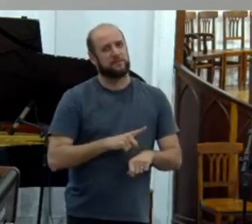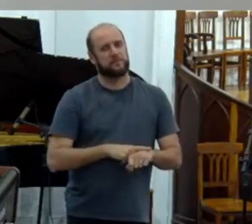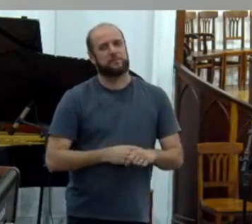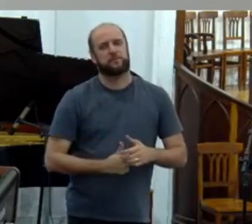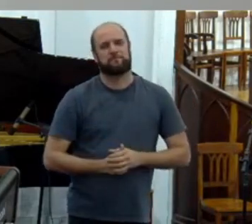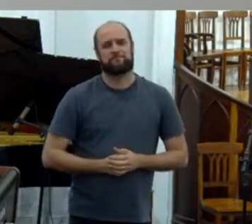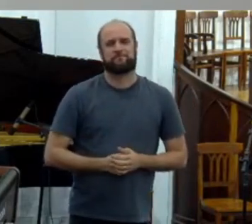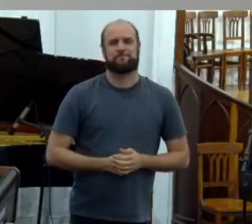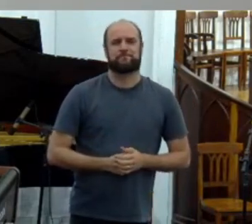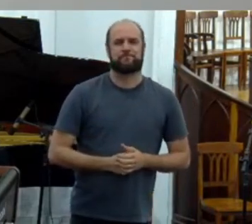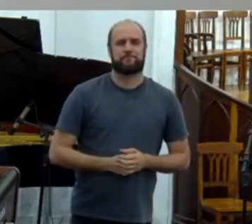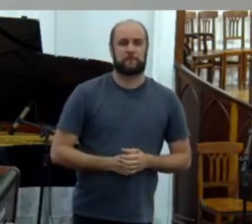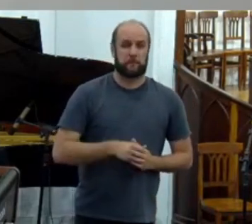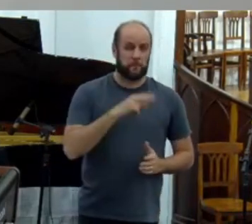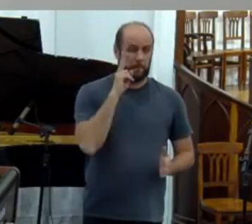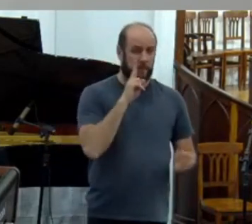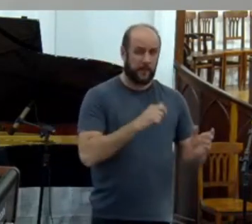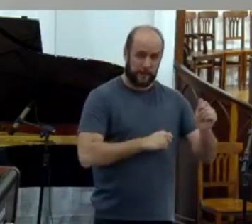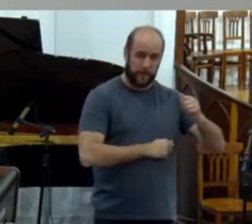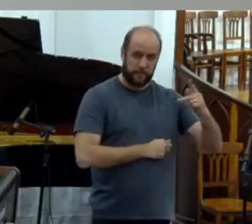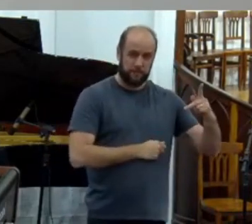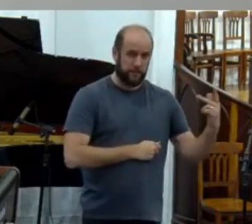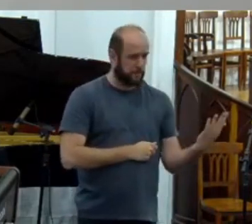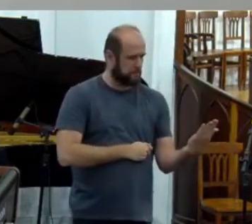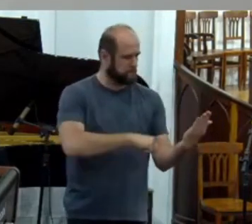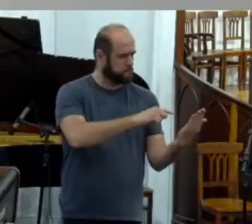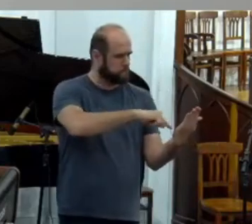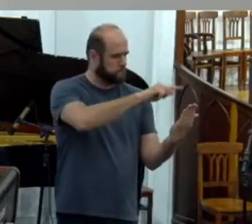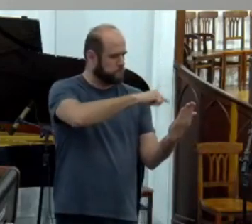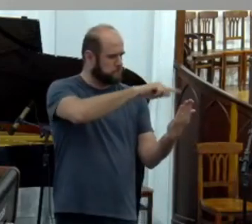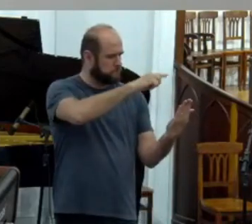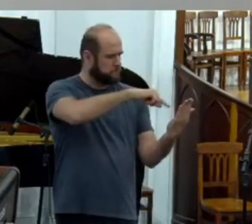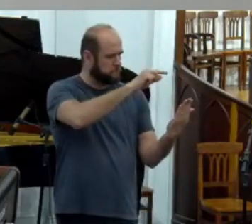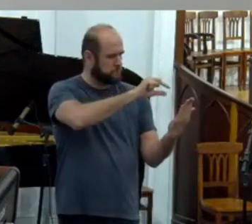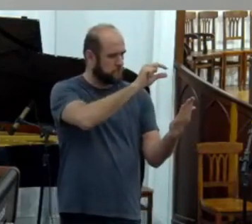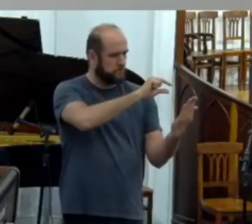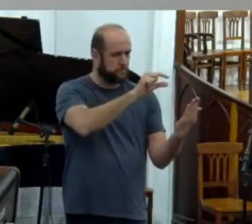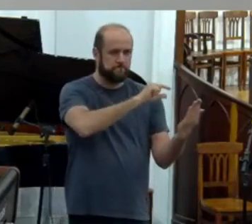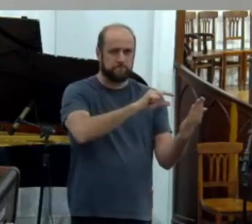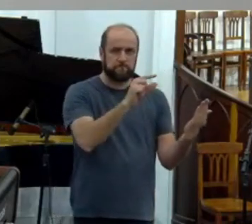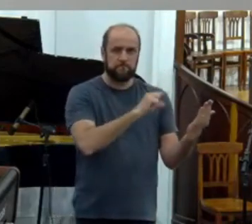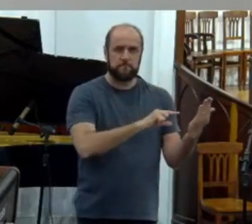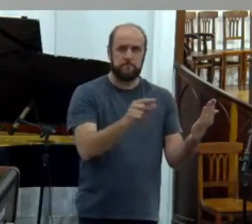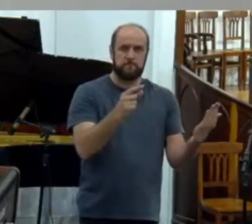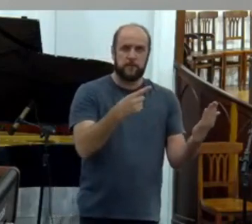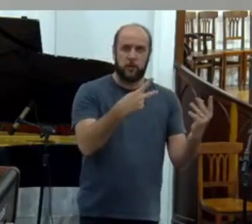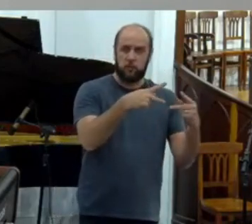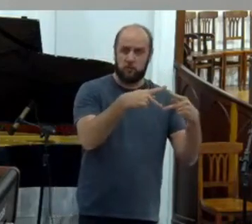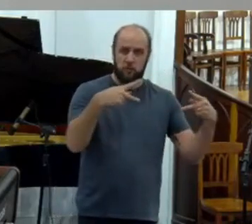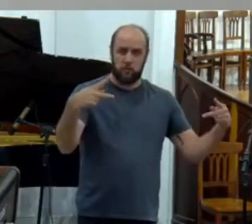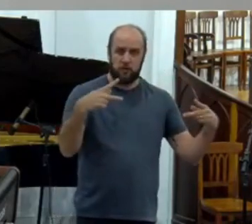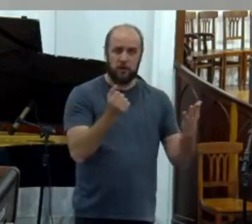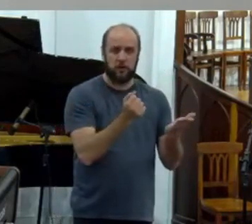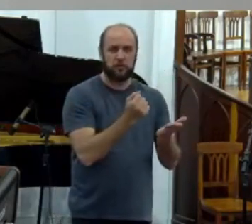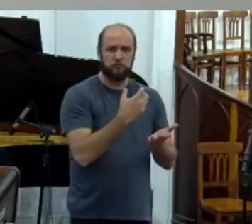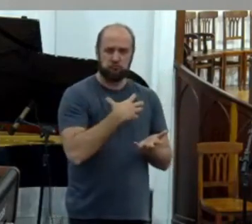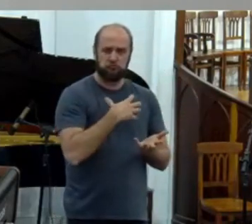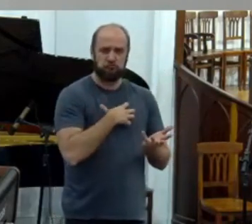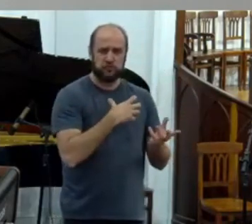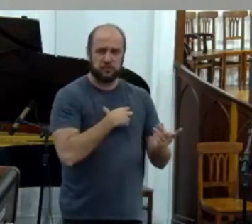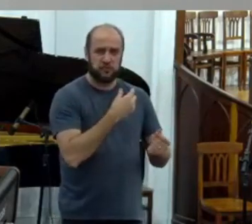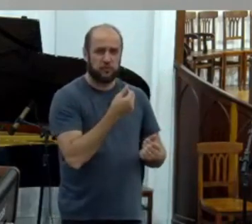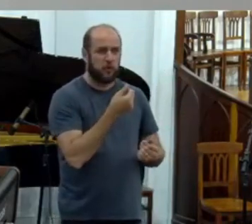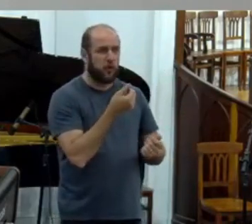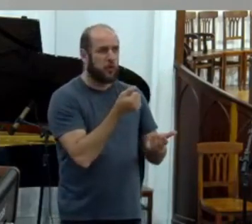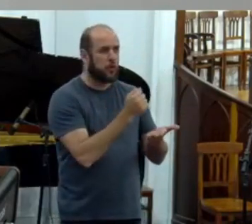Olhamos para um aplicativo, para uma rede social e algoritmos controlam a forma como nos relacionamos para